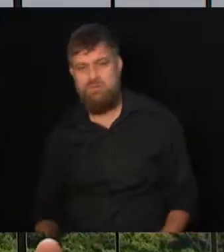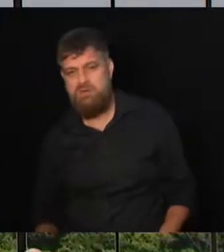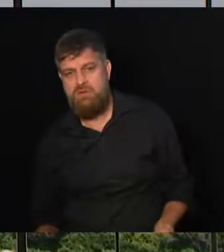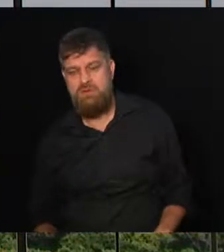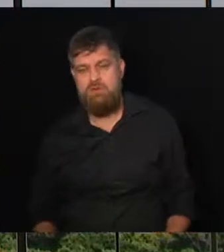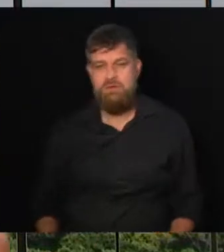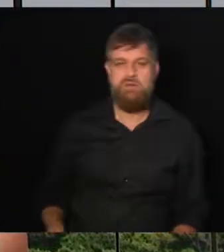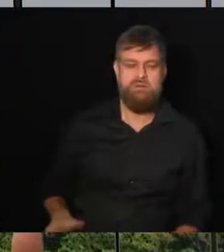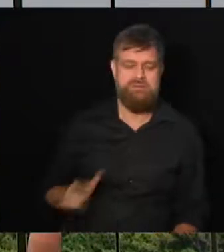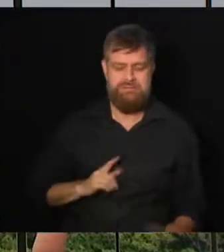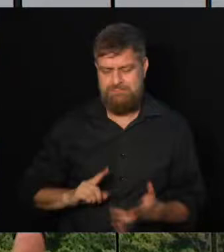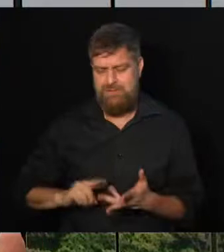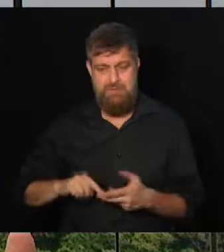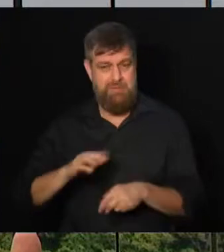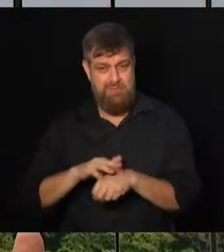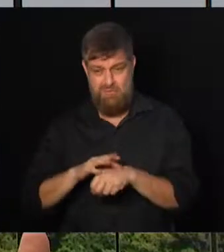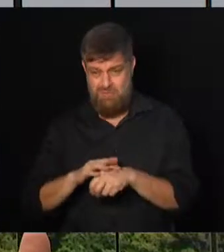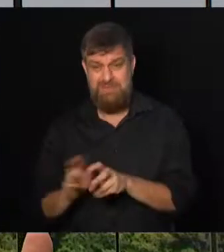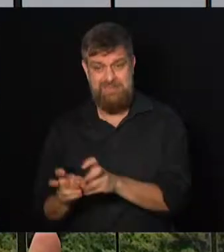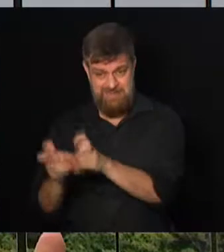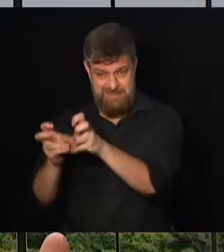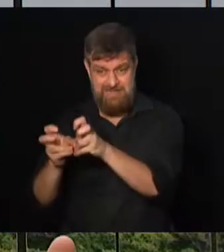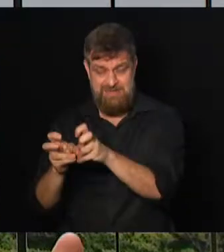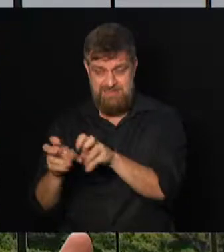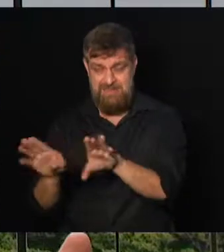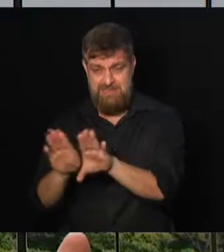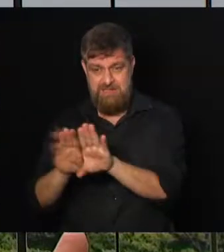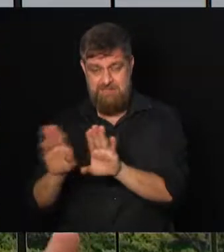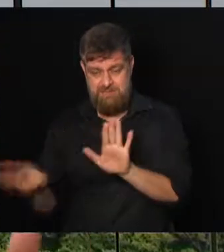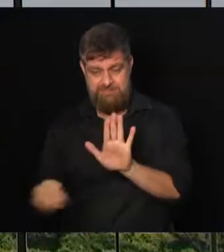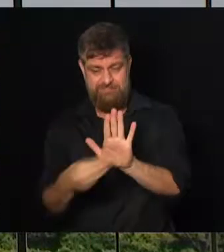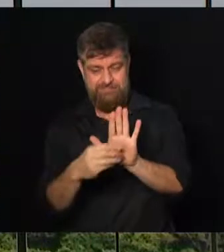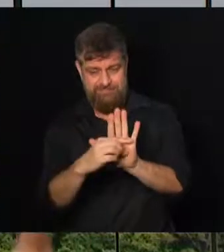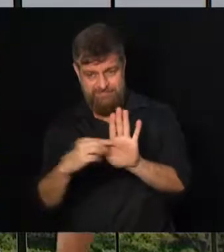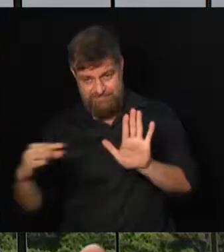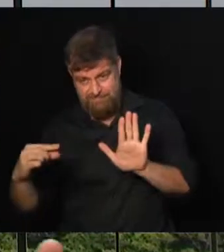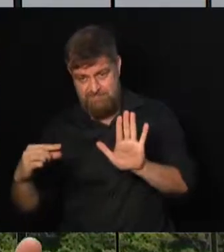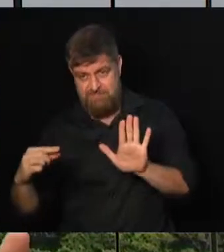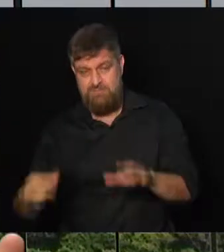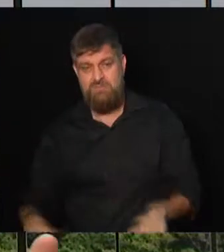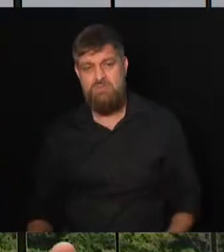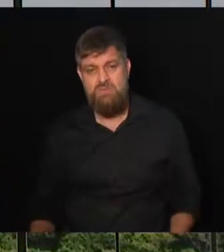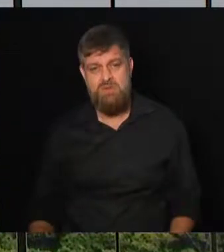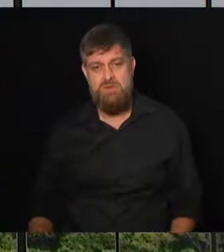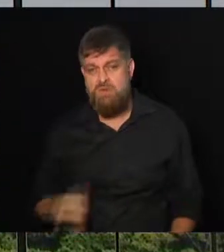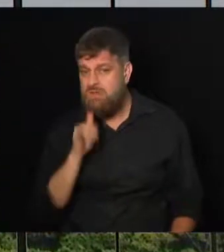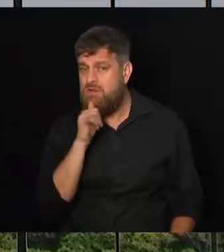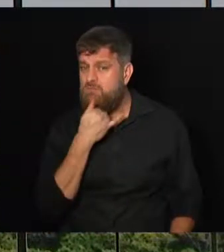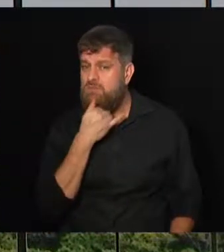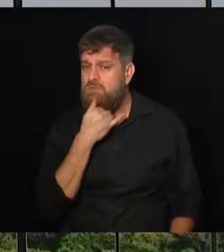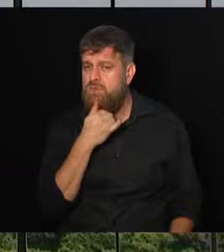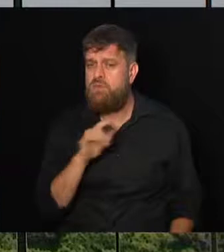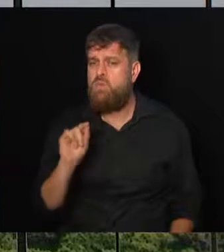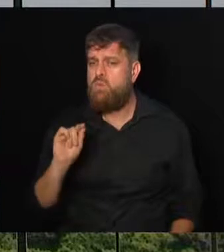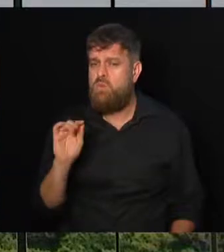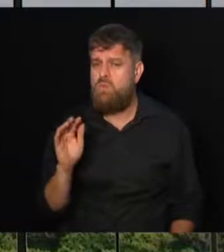com intratabilidade, neoplasia, tem que estar definido em lei. Infelizmente,